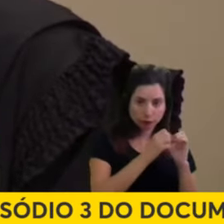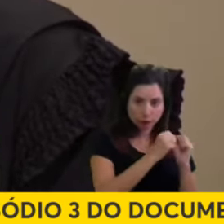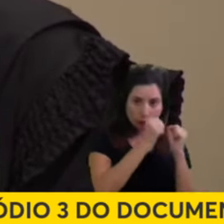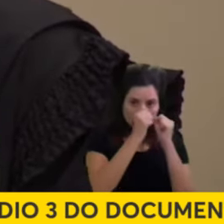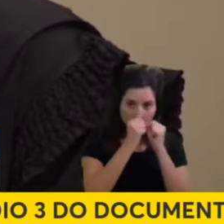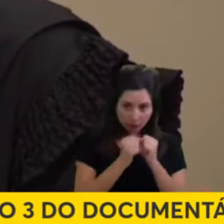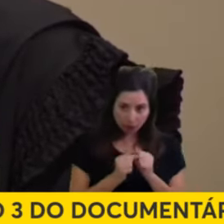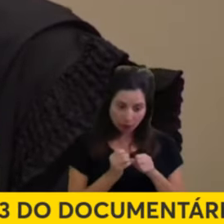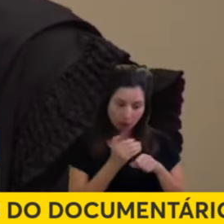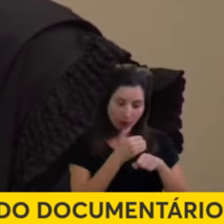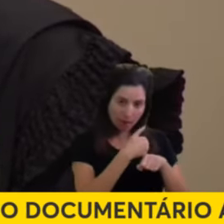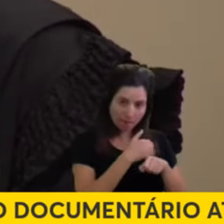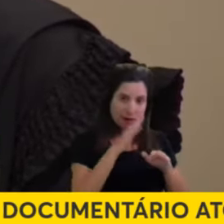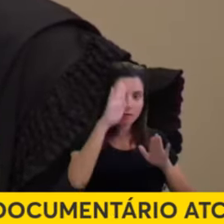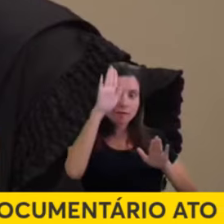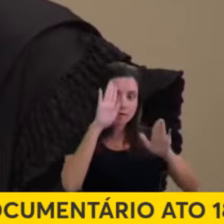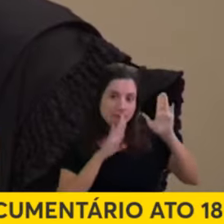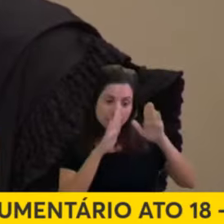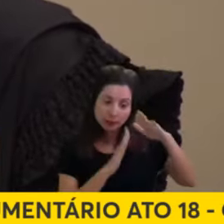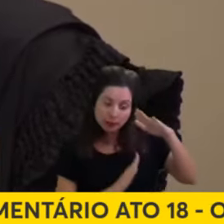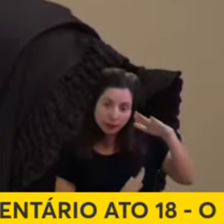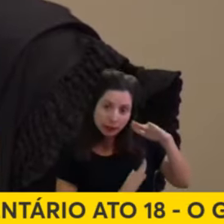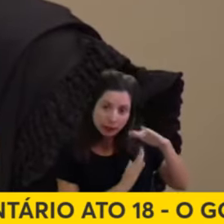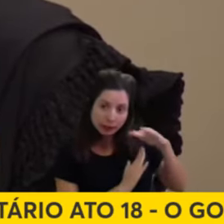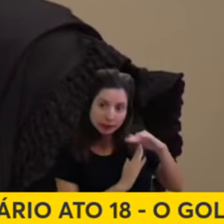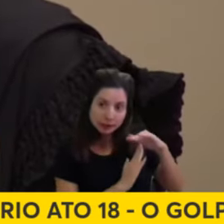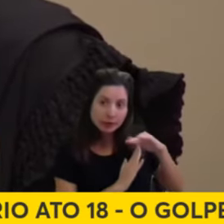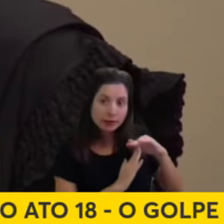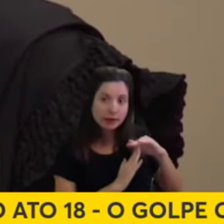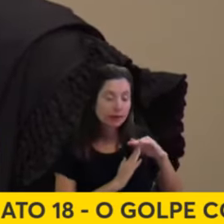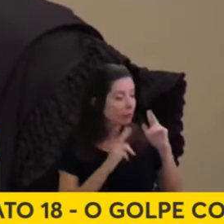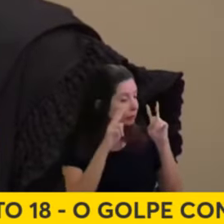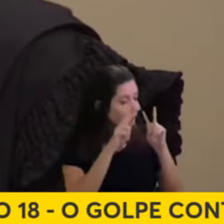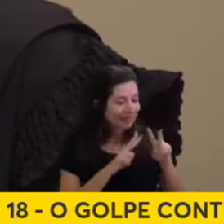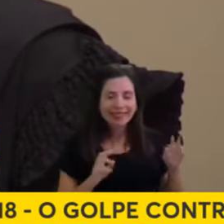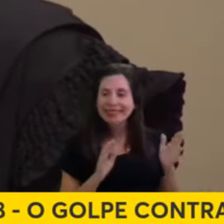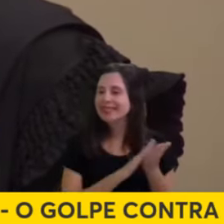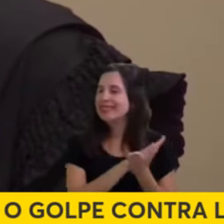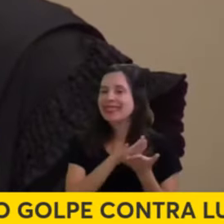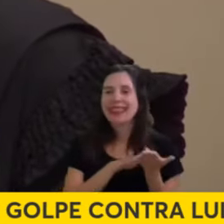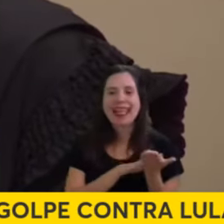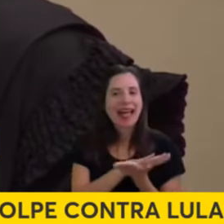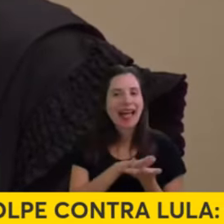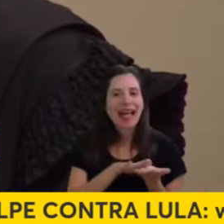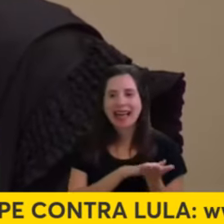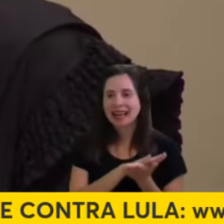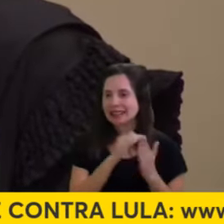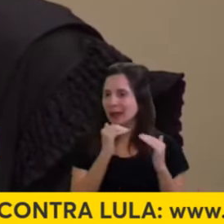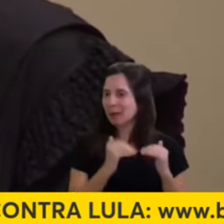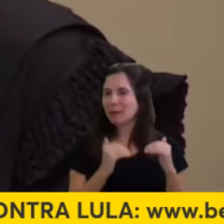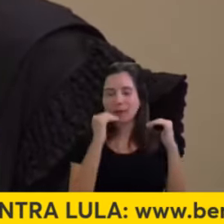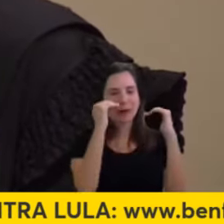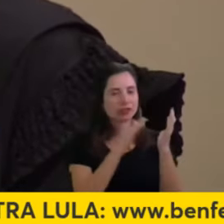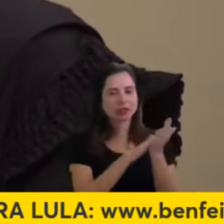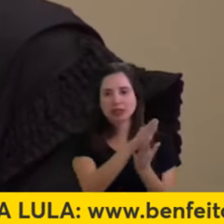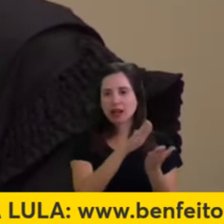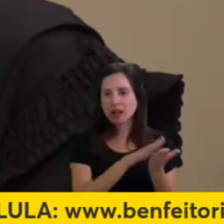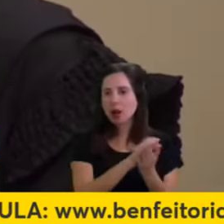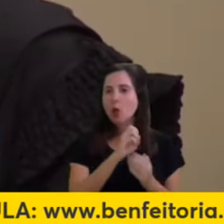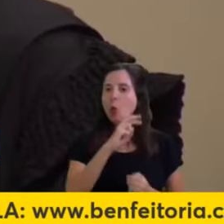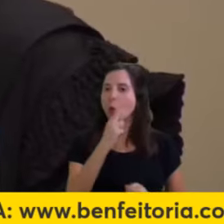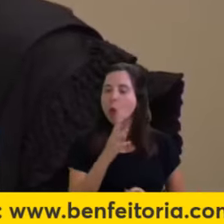presidencial e seus limites e nelas não se vê nada de relevante a ponto de revelar gasto excessivo ou abuso do poder